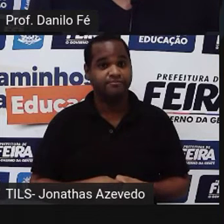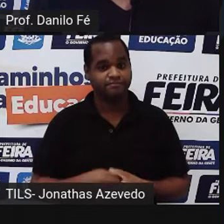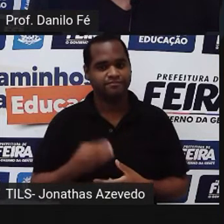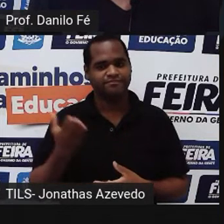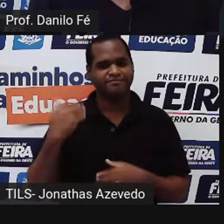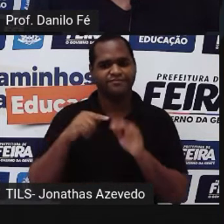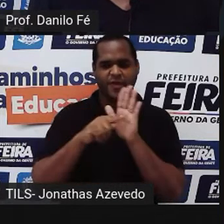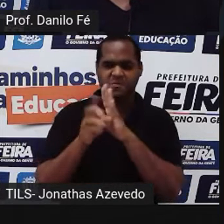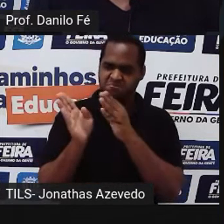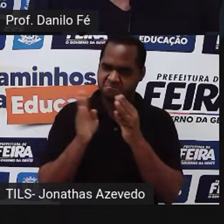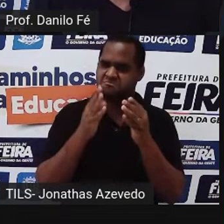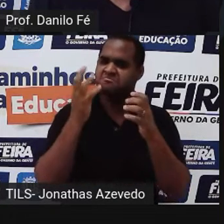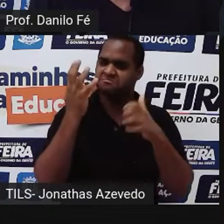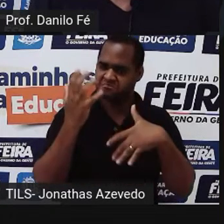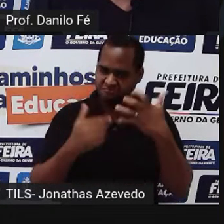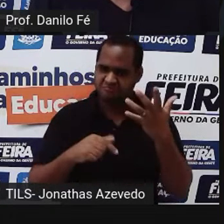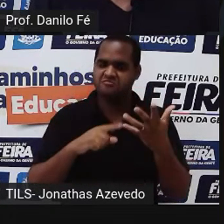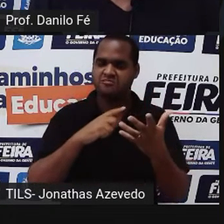Quando